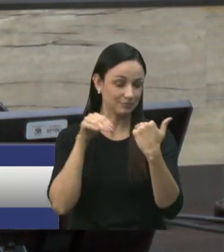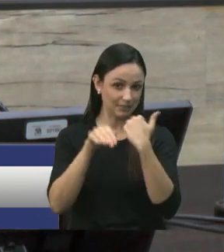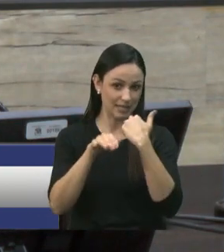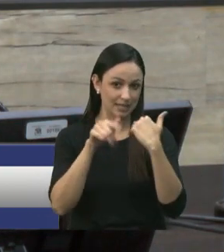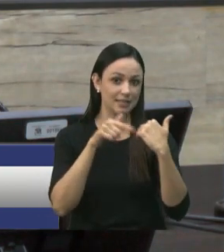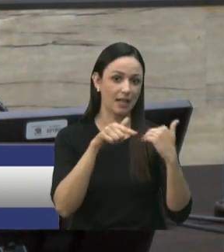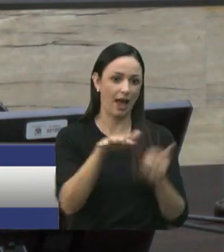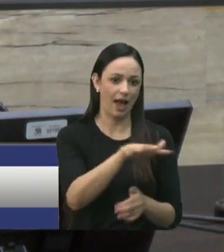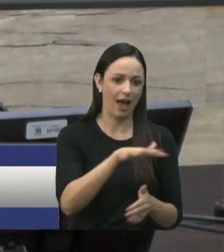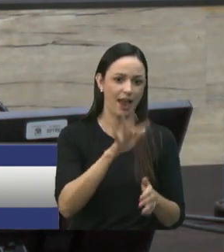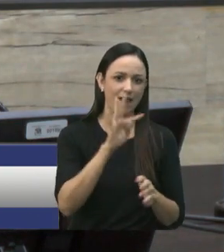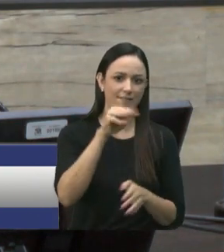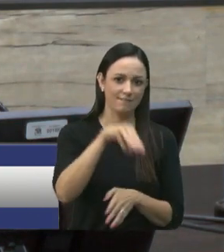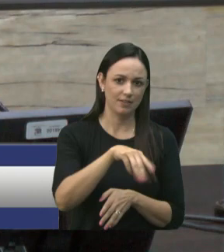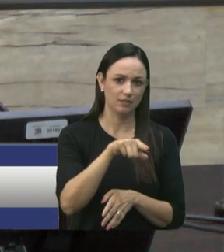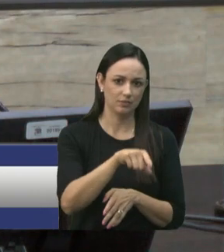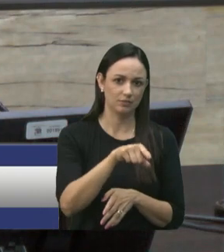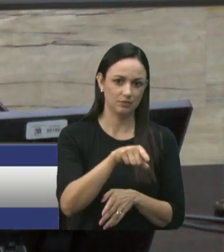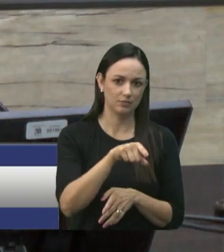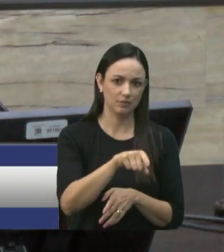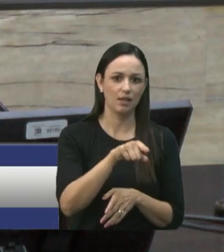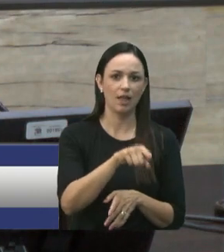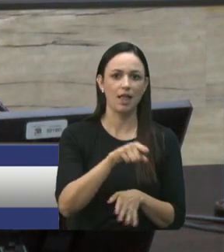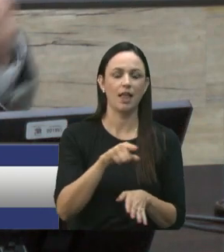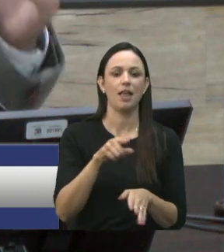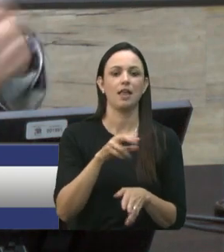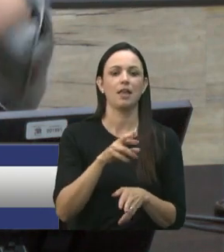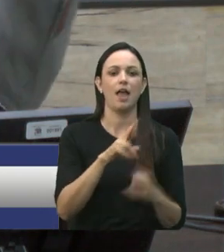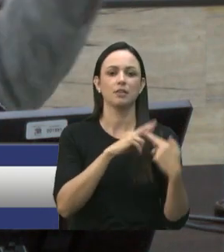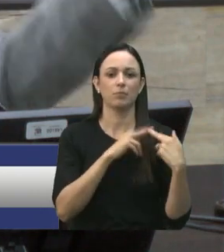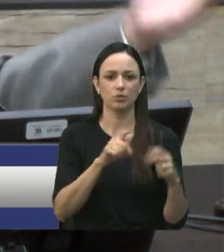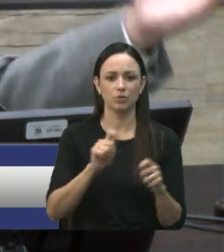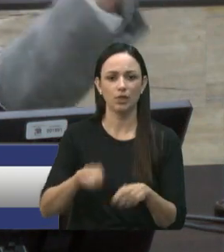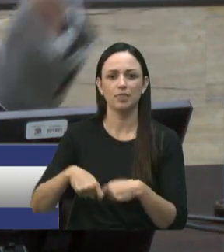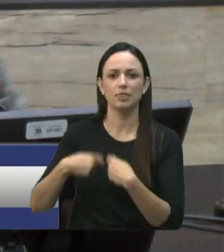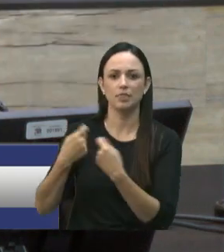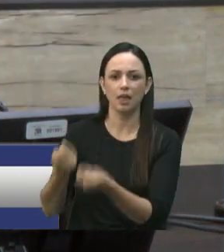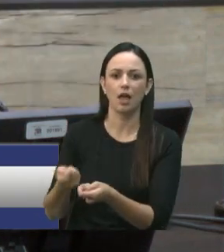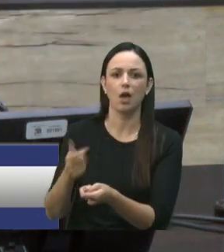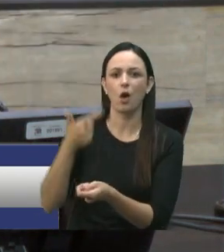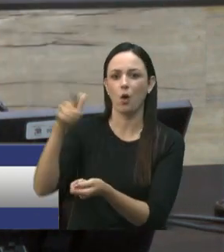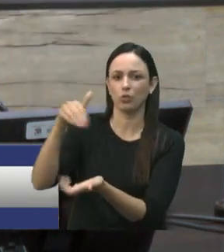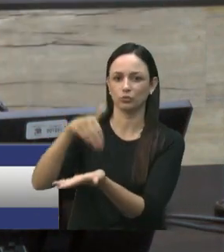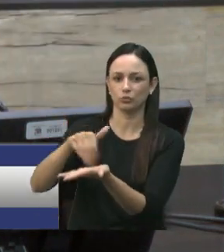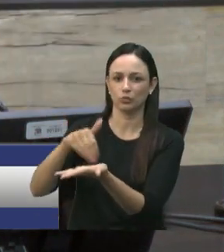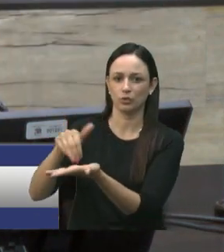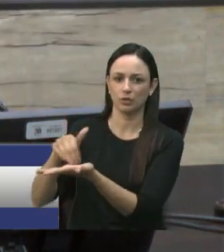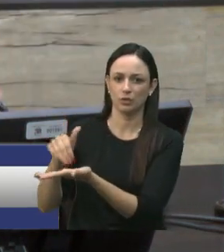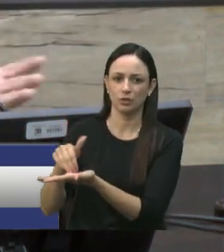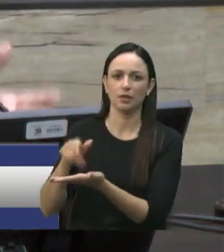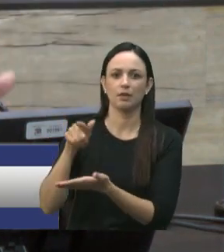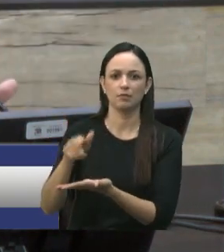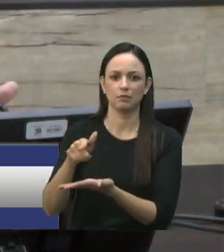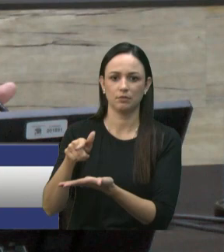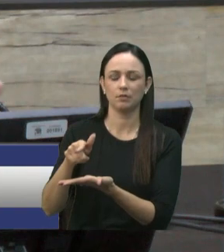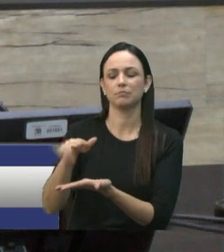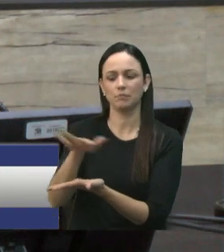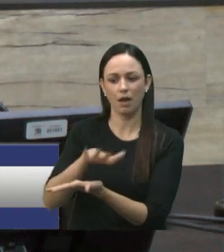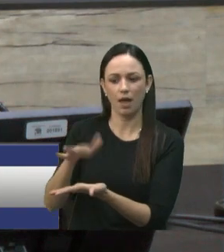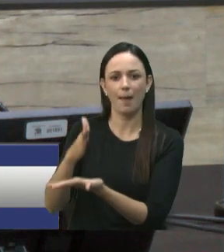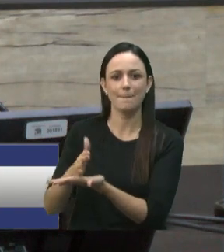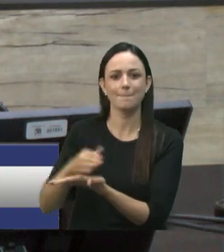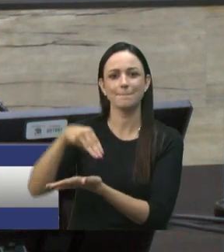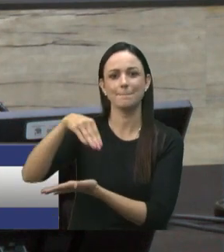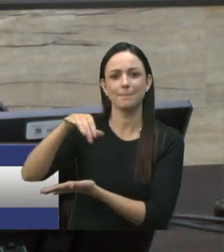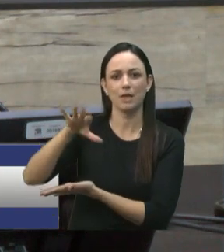FIM. Se ela é responsável por oferecer subsídios para que outras secretarias possam realizar, ela é área meio. Então,